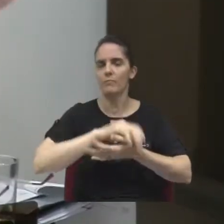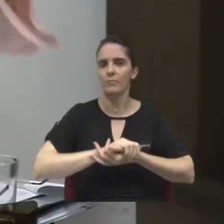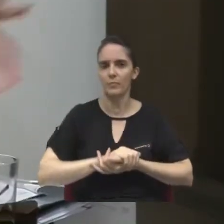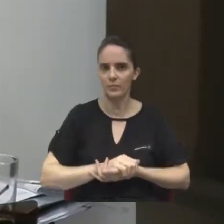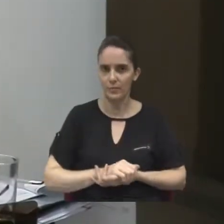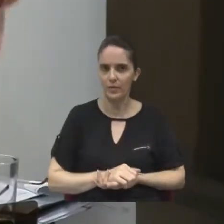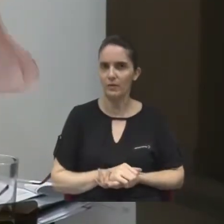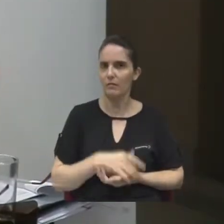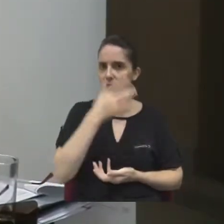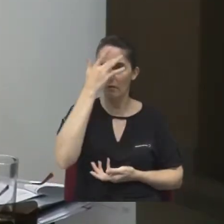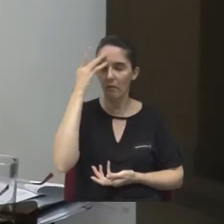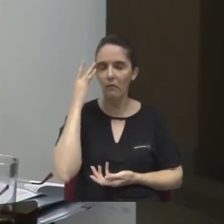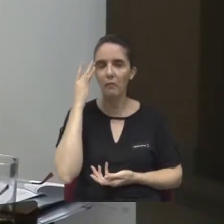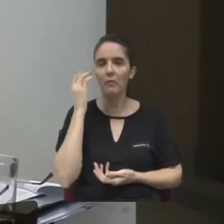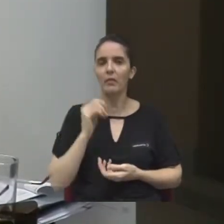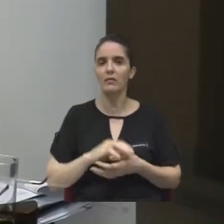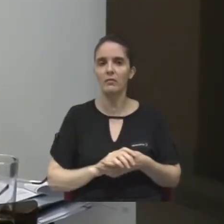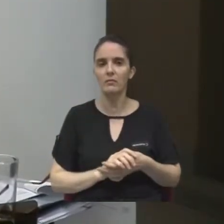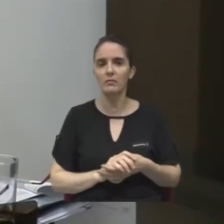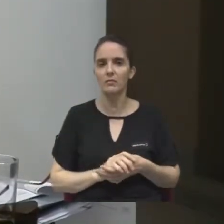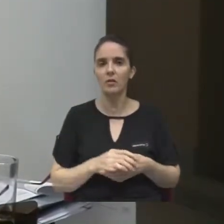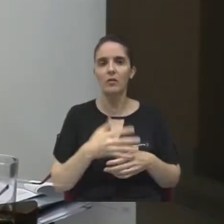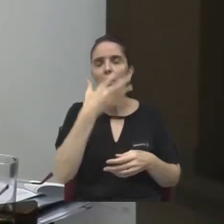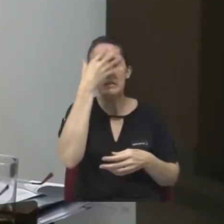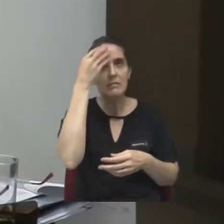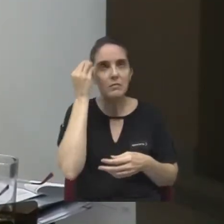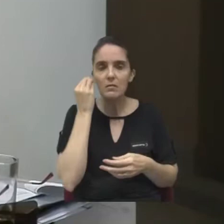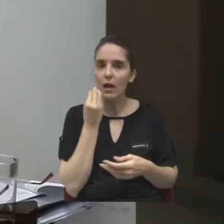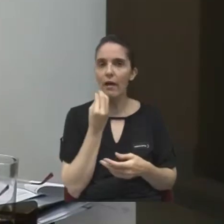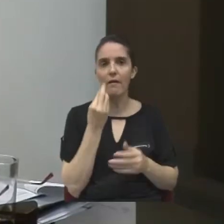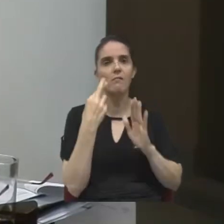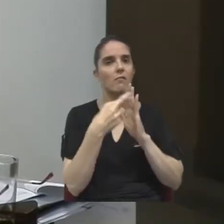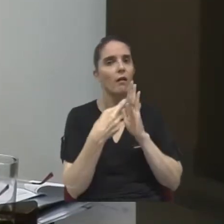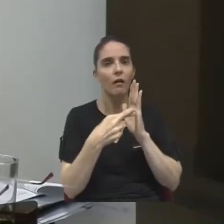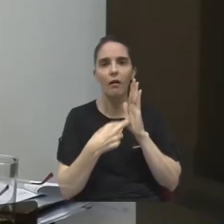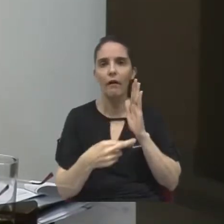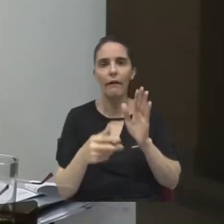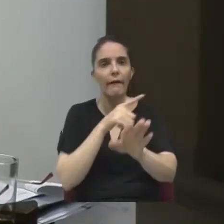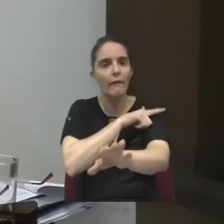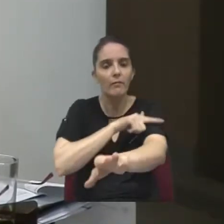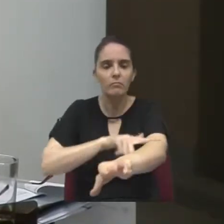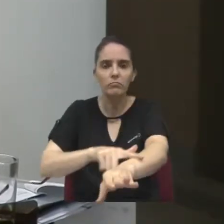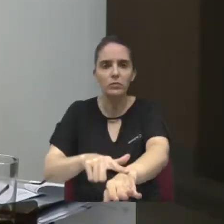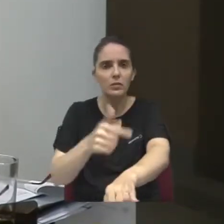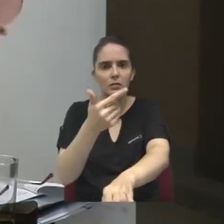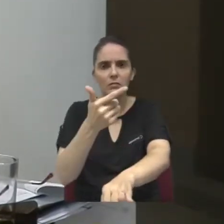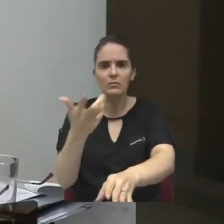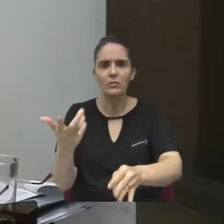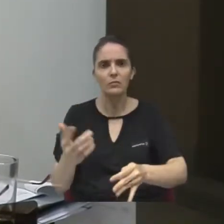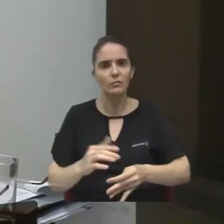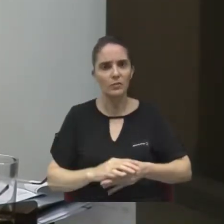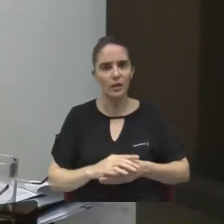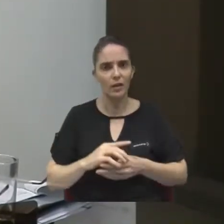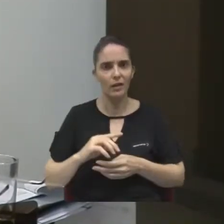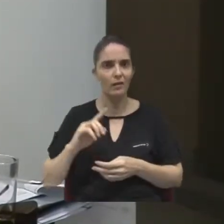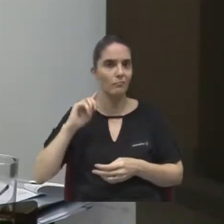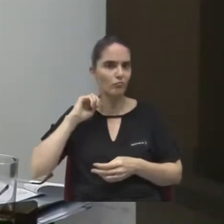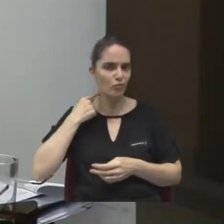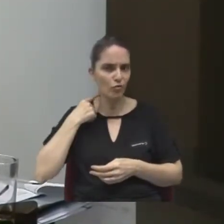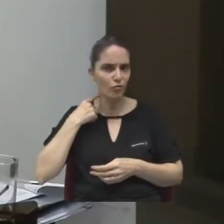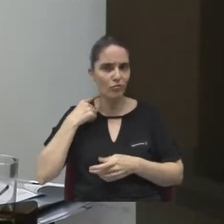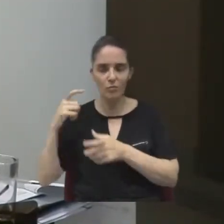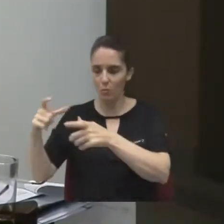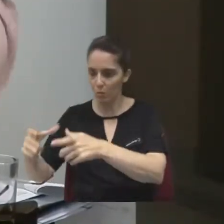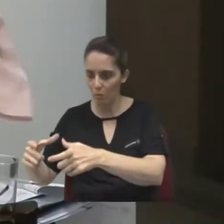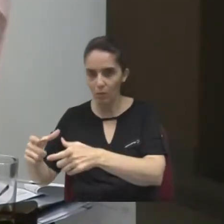se livram dessa norma que temos dentro de casa, que aprendemos com os nossos pais, que lugar de lixo é no lixo. Então,